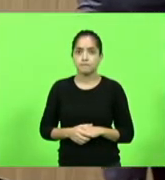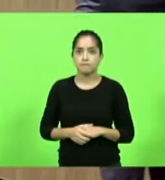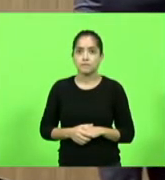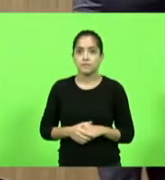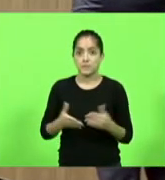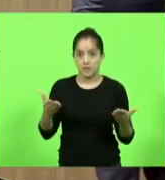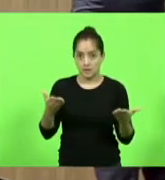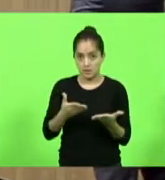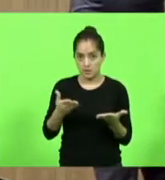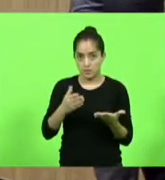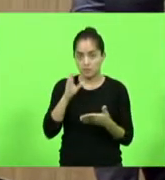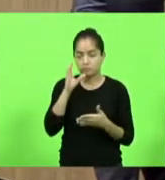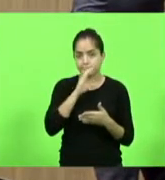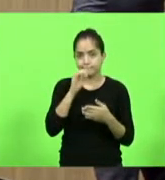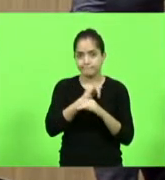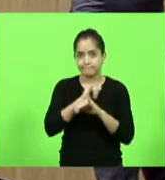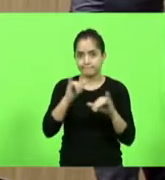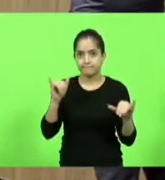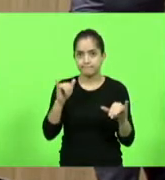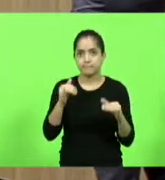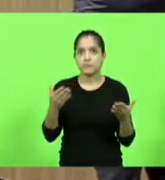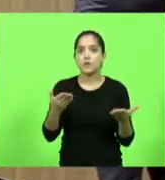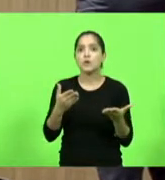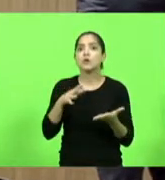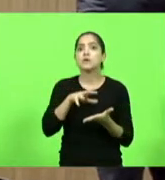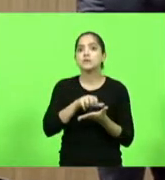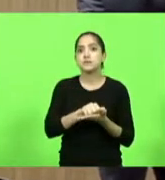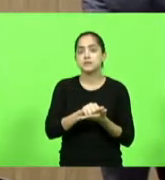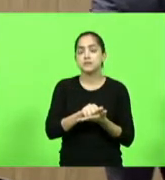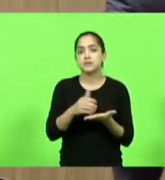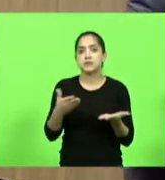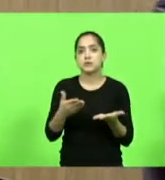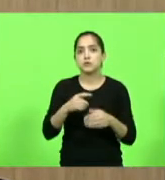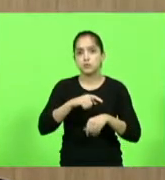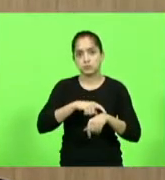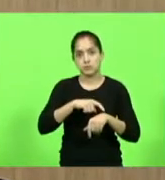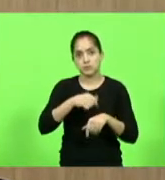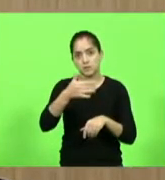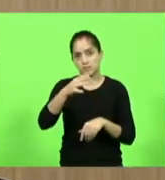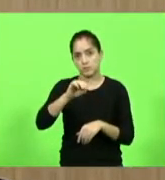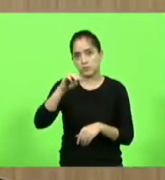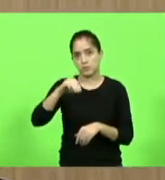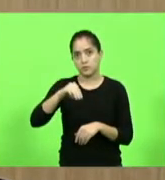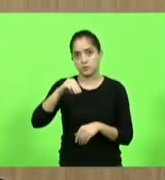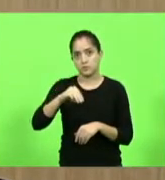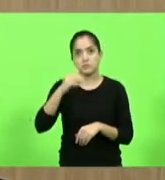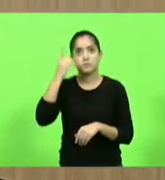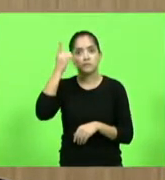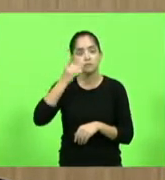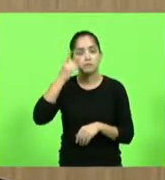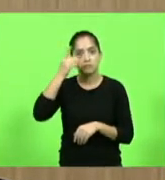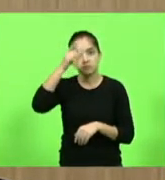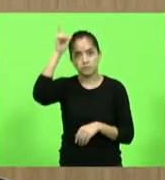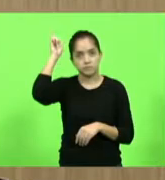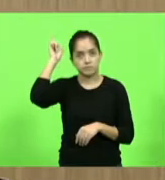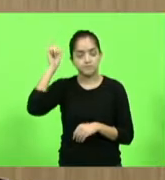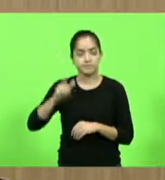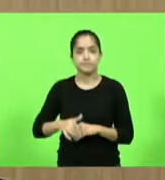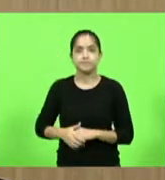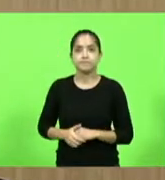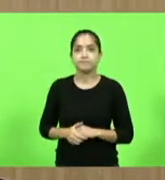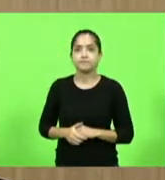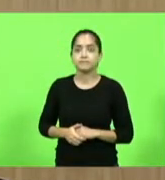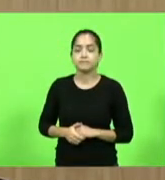Passamos às breves comunicações. Primeiro orador de hoje, pelo tempo de até 10 minutos, deputado Sargento Lima.